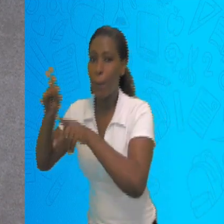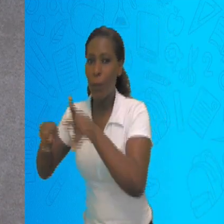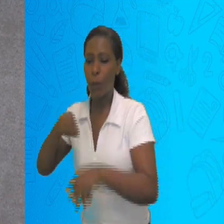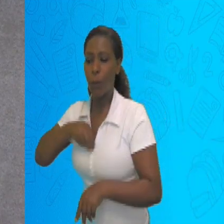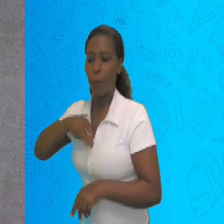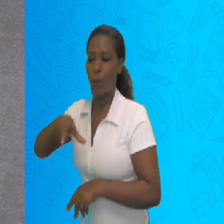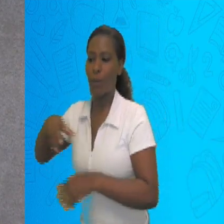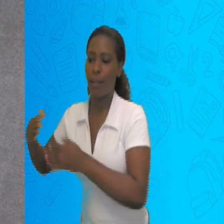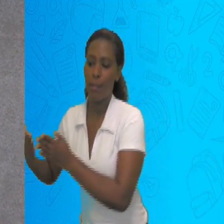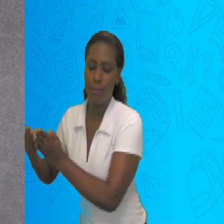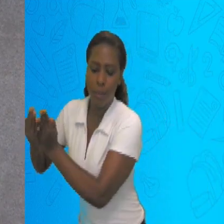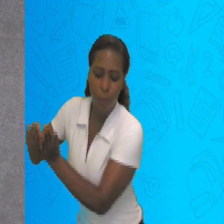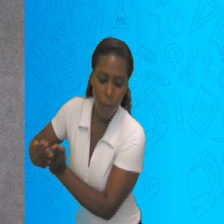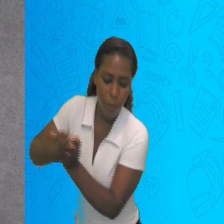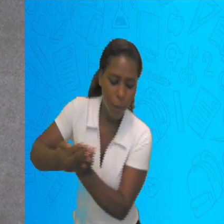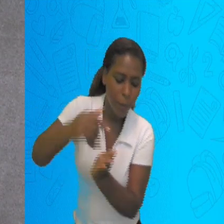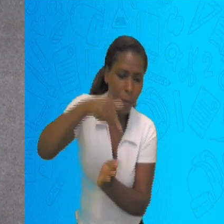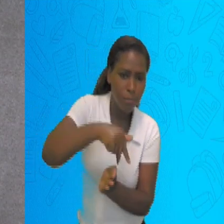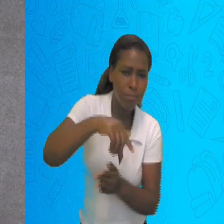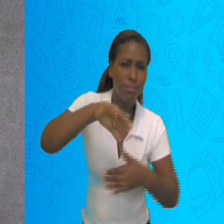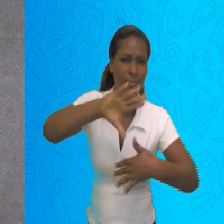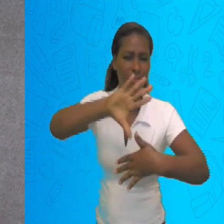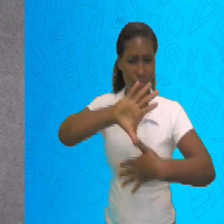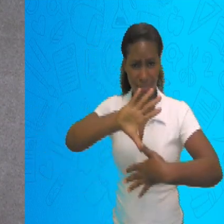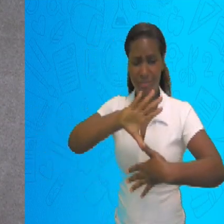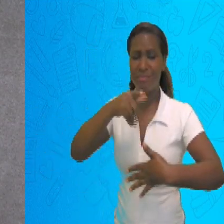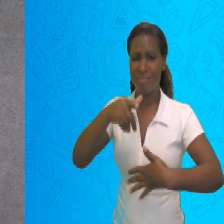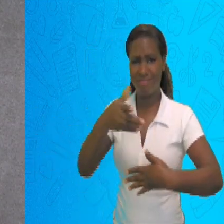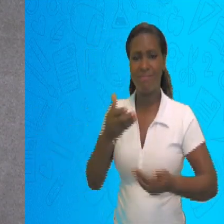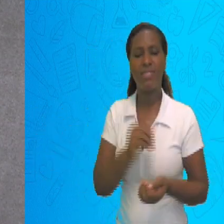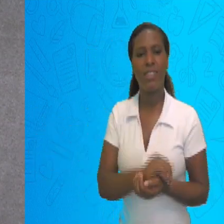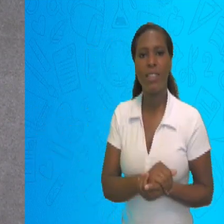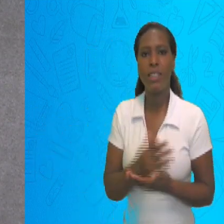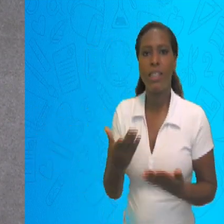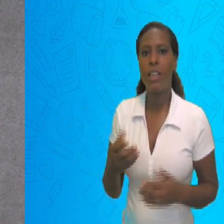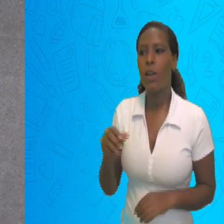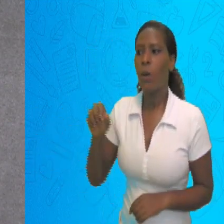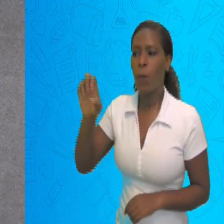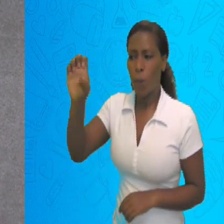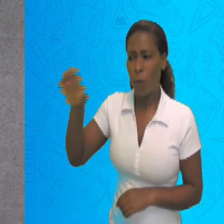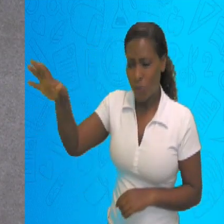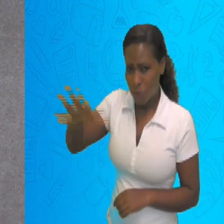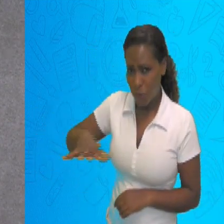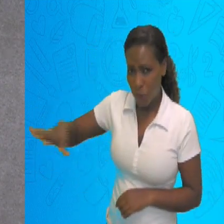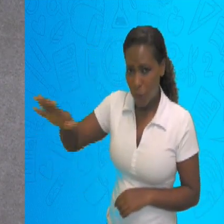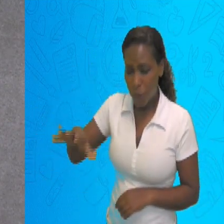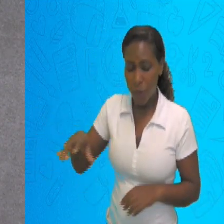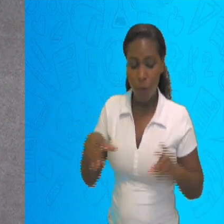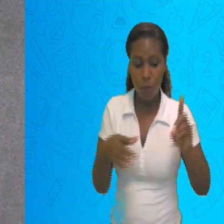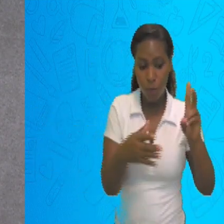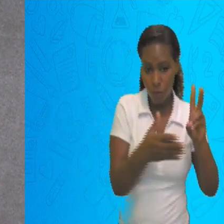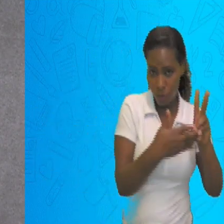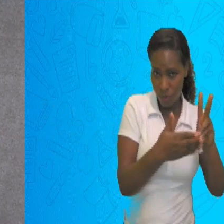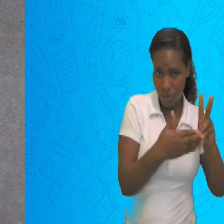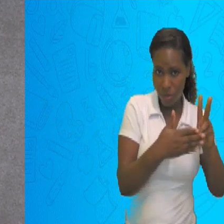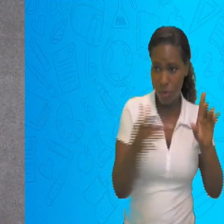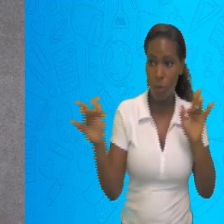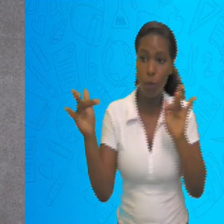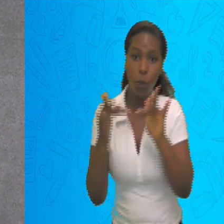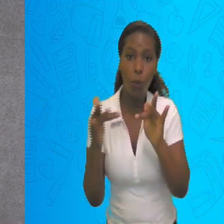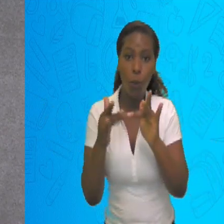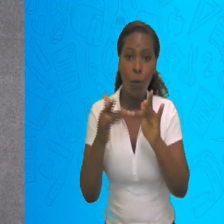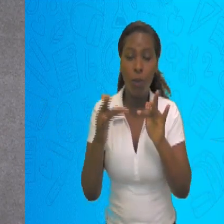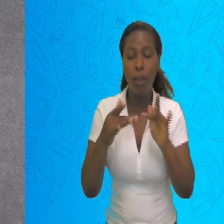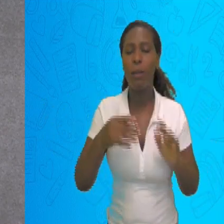América. Os europeus e os indígenas da América tiveram seus primeiros contatos no século XV,